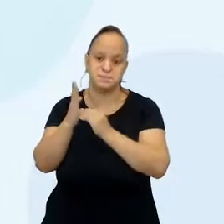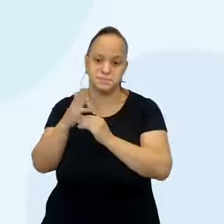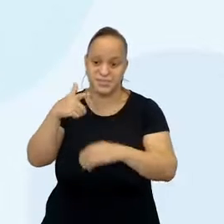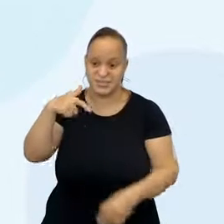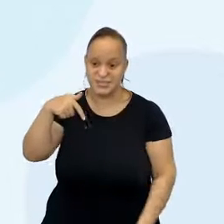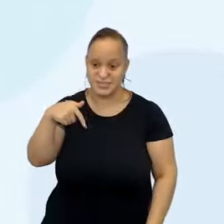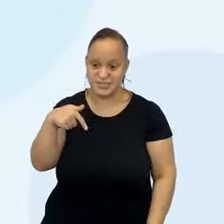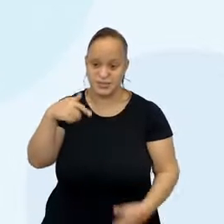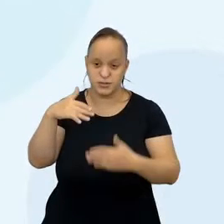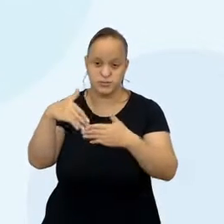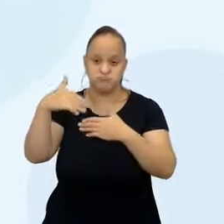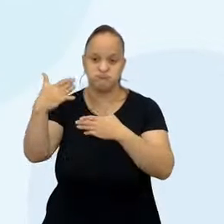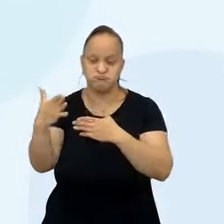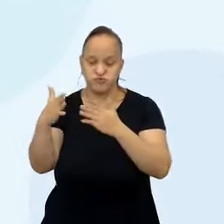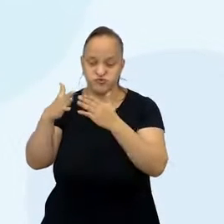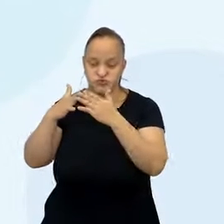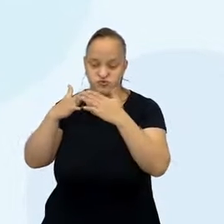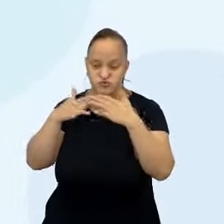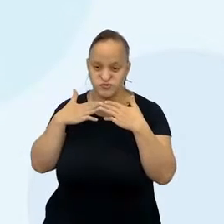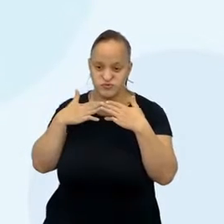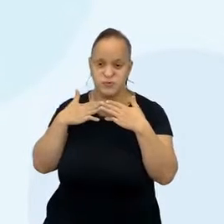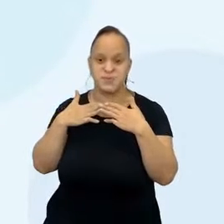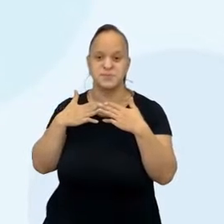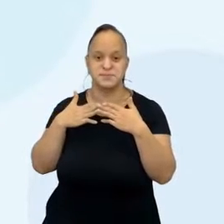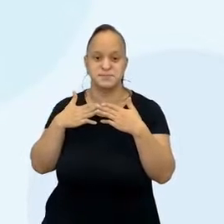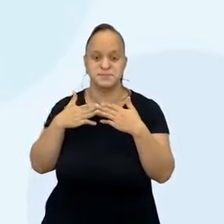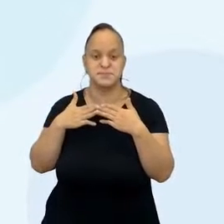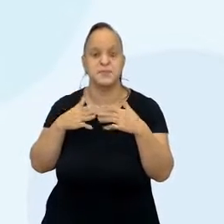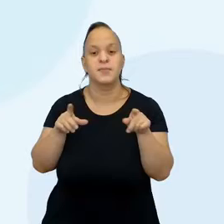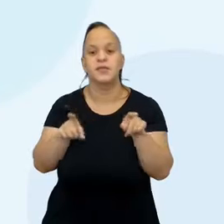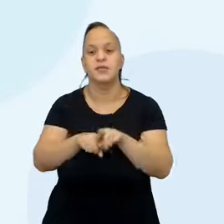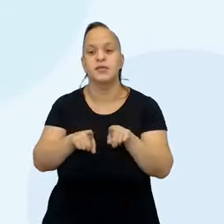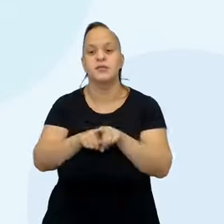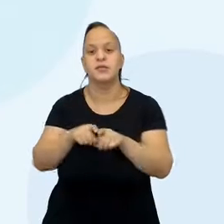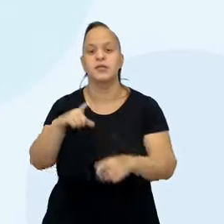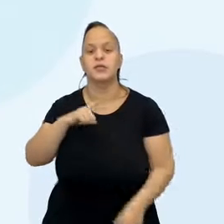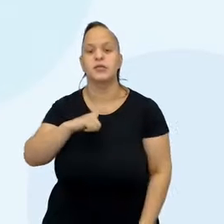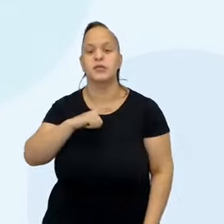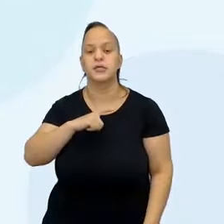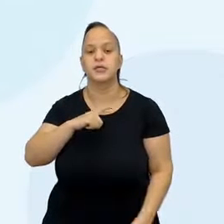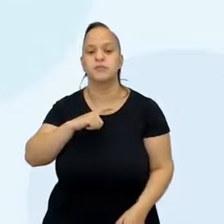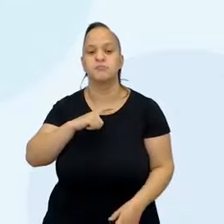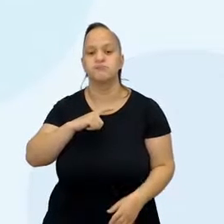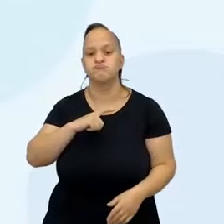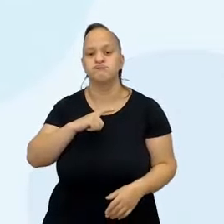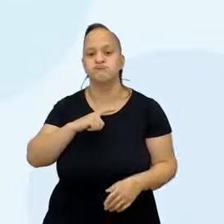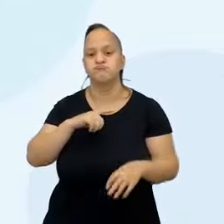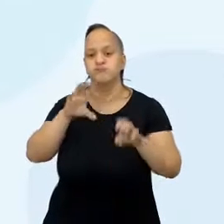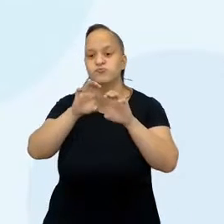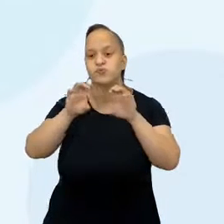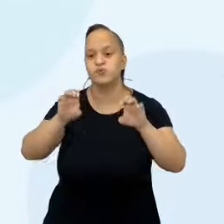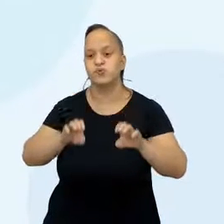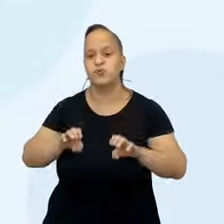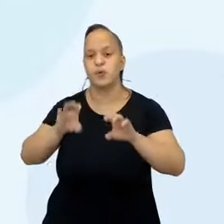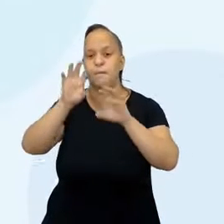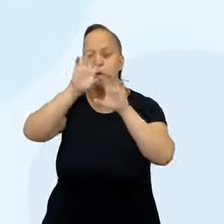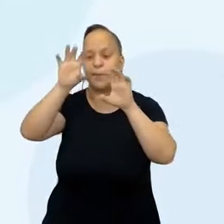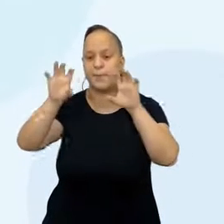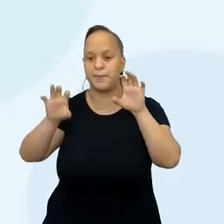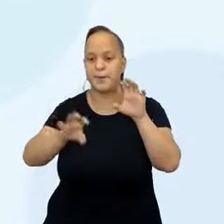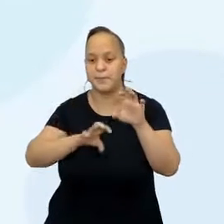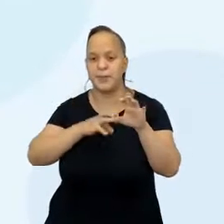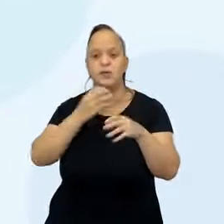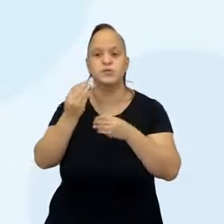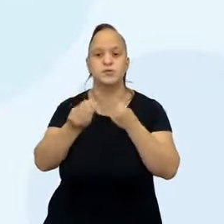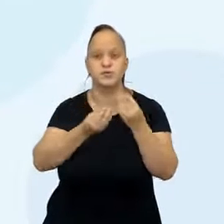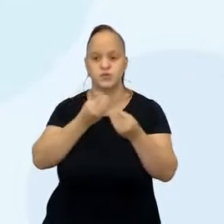Podemos ir para a próxima, por favor. Aí a gente tem a estrutura do mapa, né, que é um instrumento fundamental